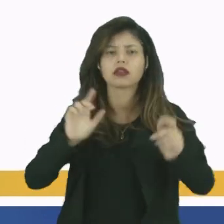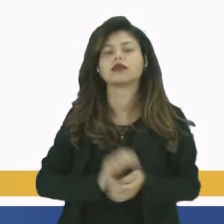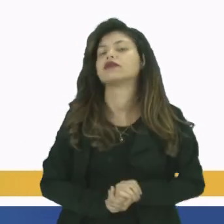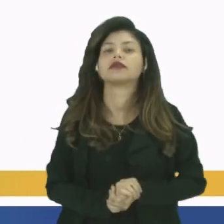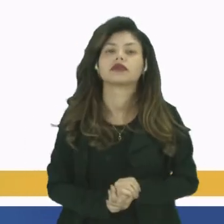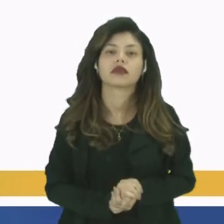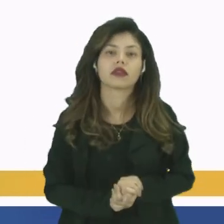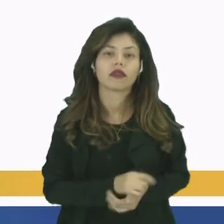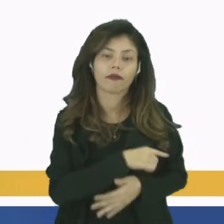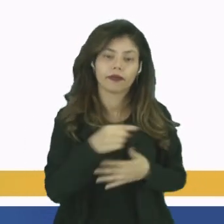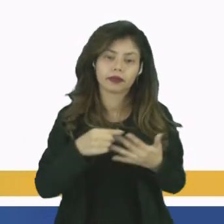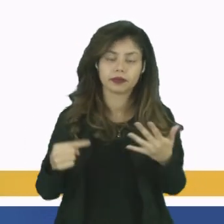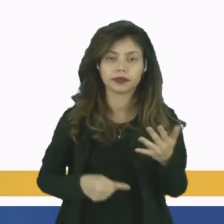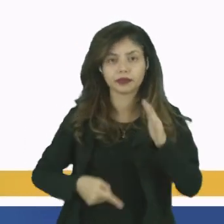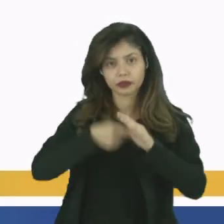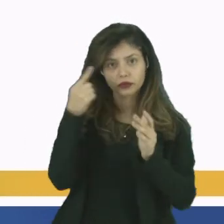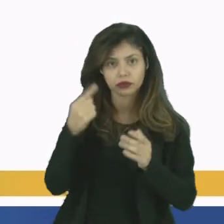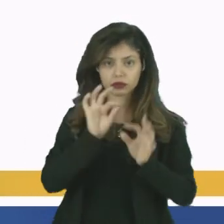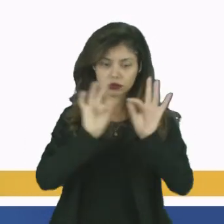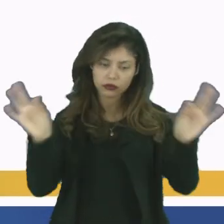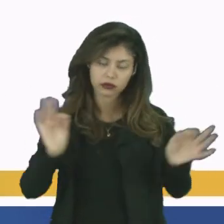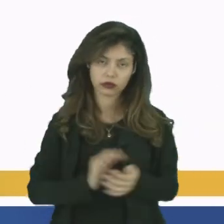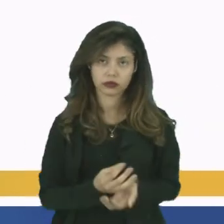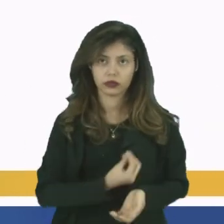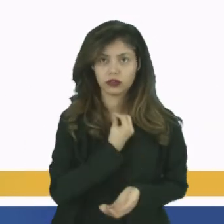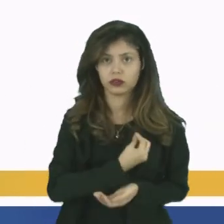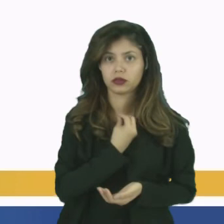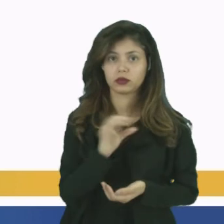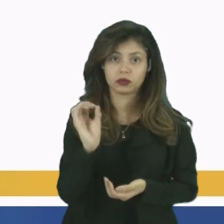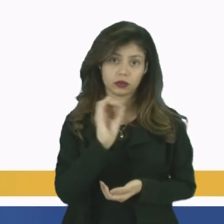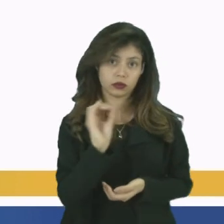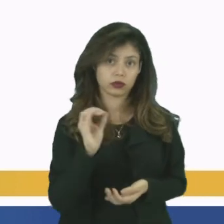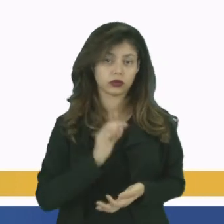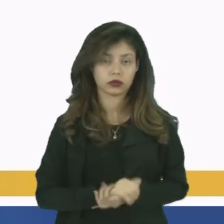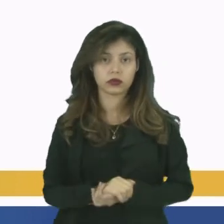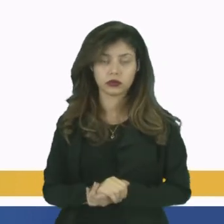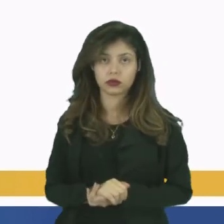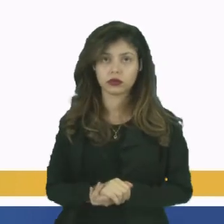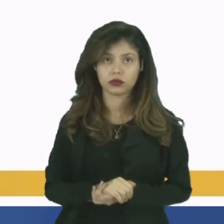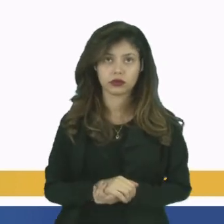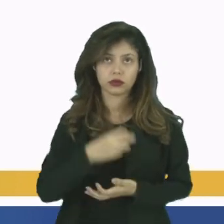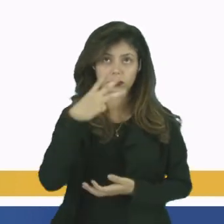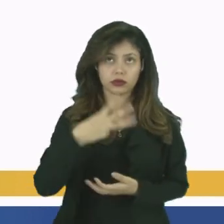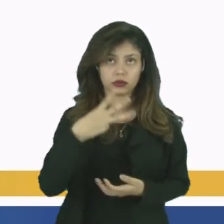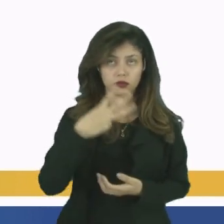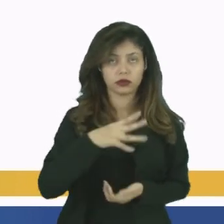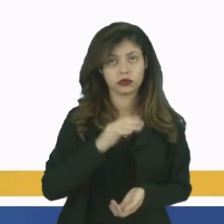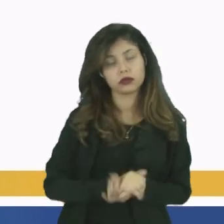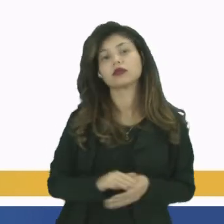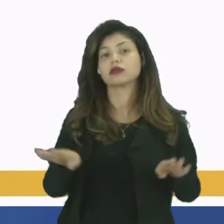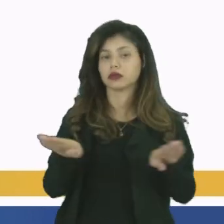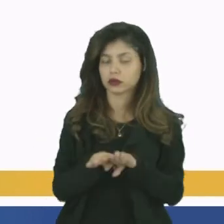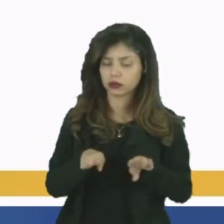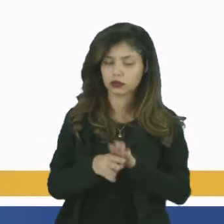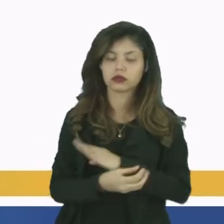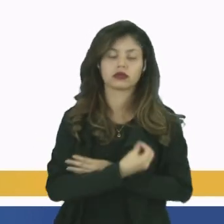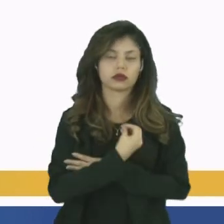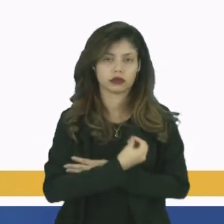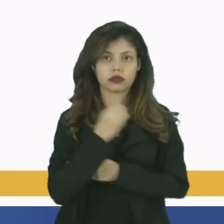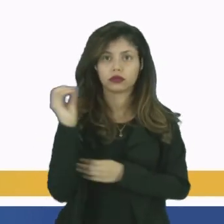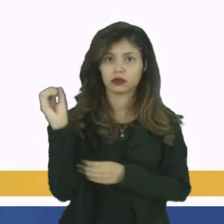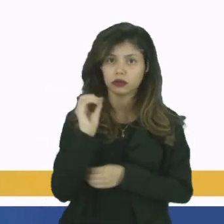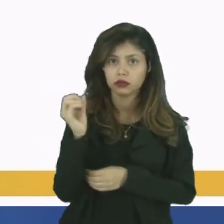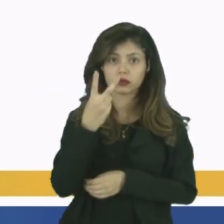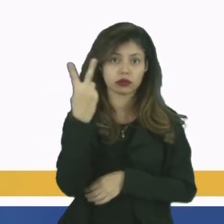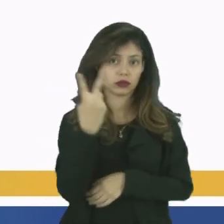elementos, na primeira linha eu tenho a presença do zero. Na terceira linha, eu também tenho a presença do zero